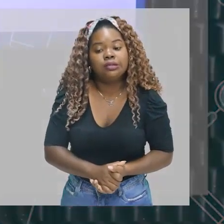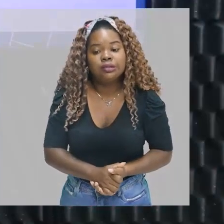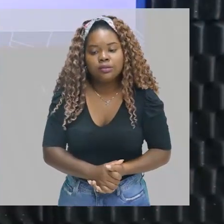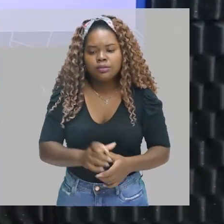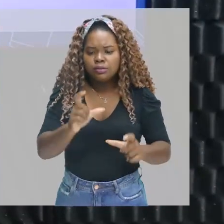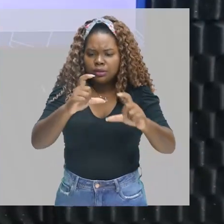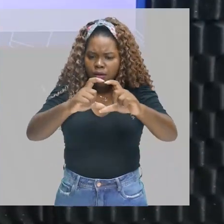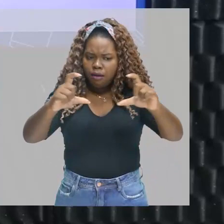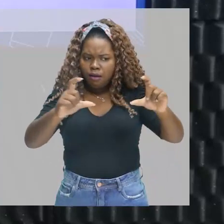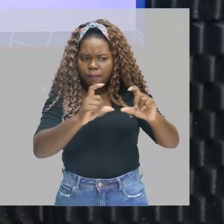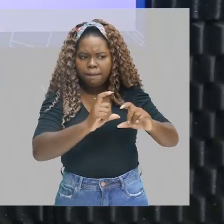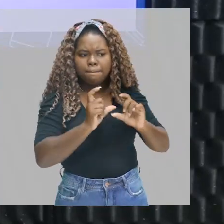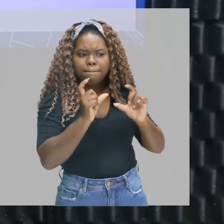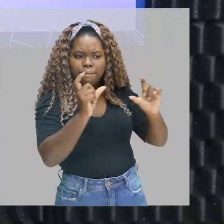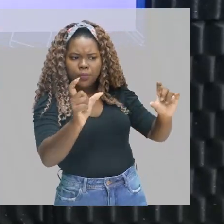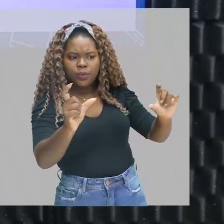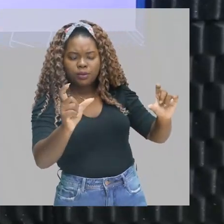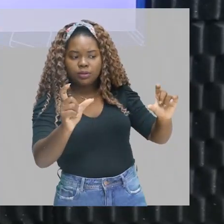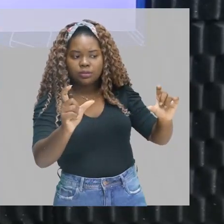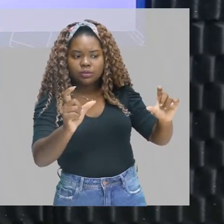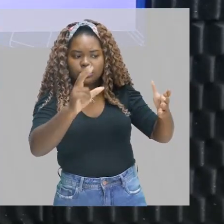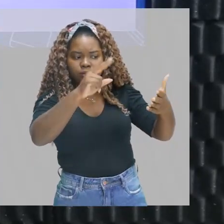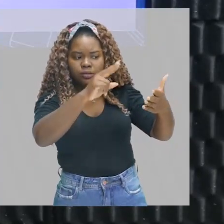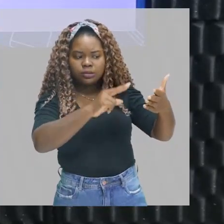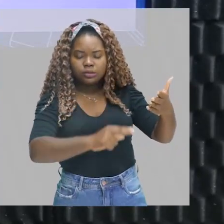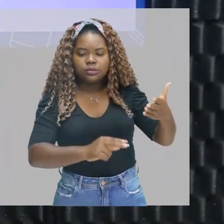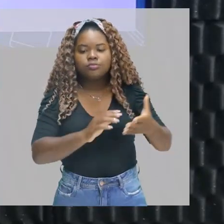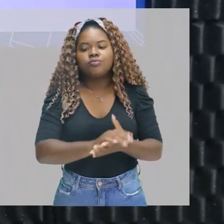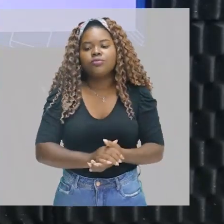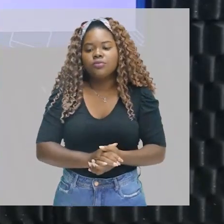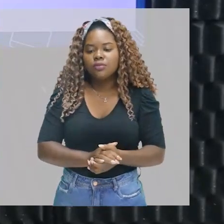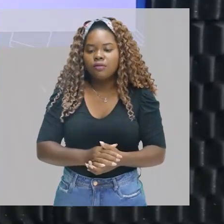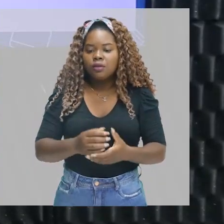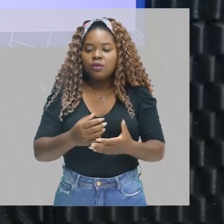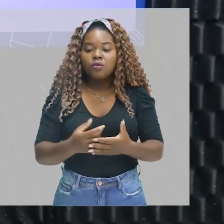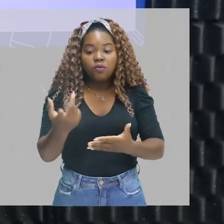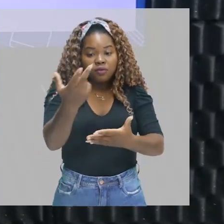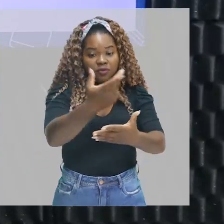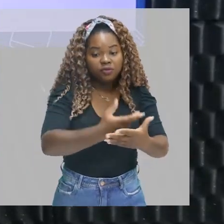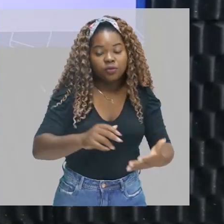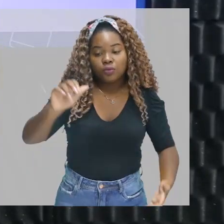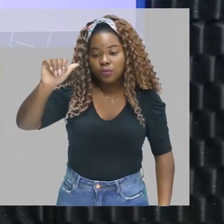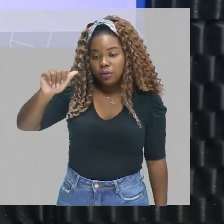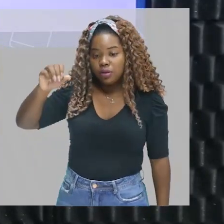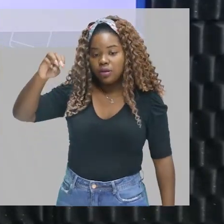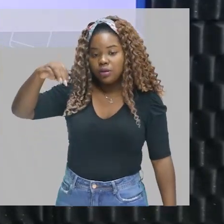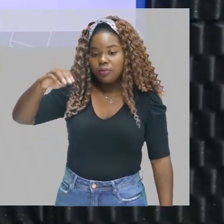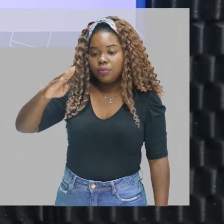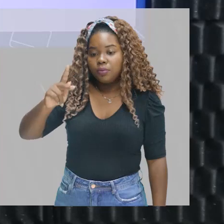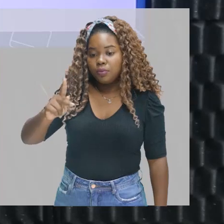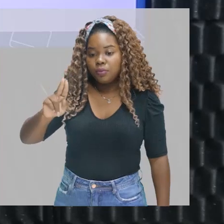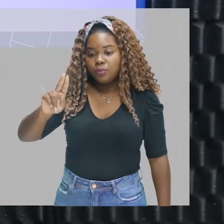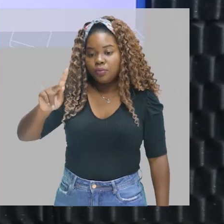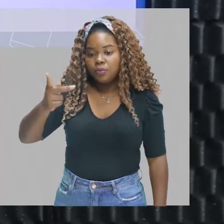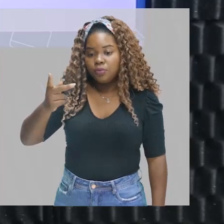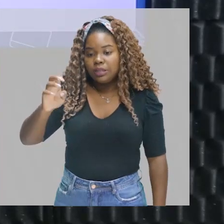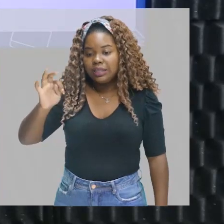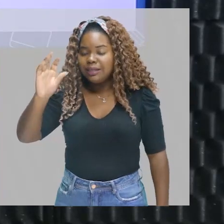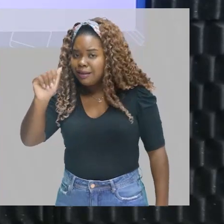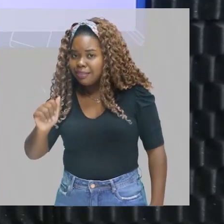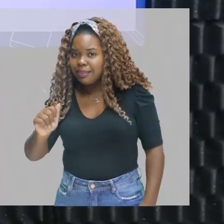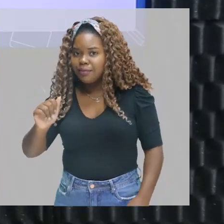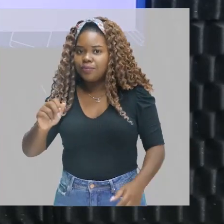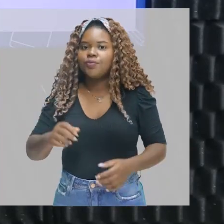dão essa leitura também, formando ali uma ampulheta, algumas palavras escorrendo ali, né? A